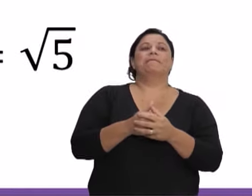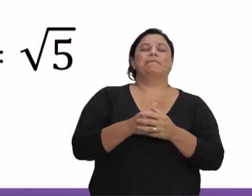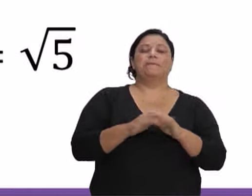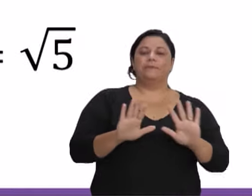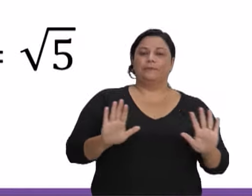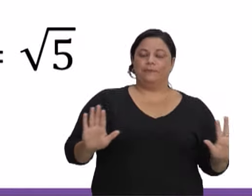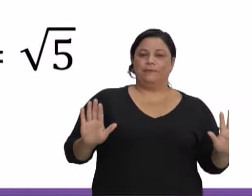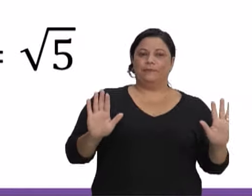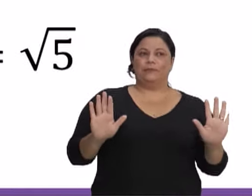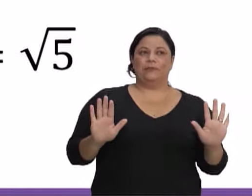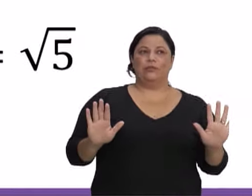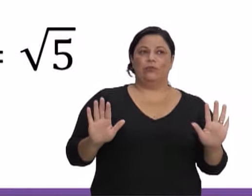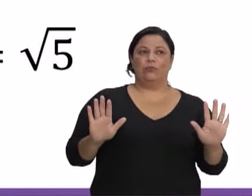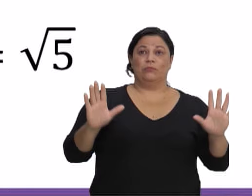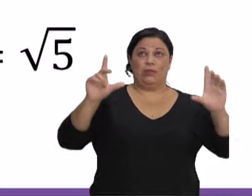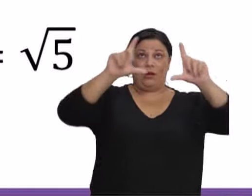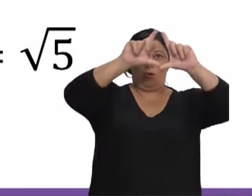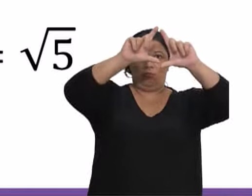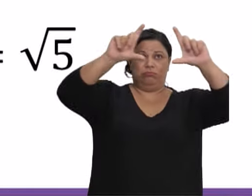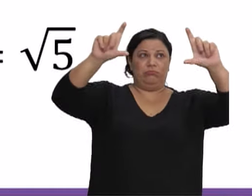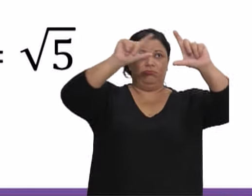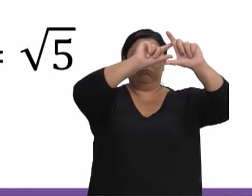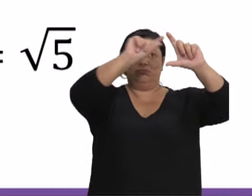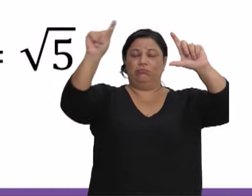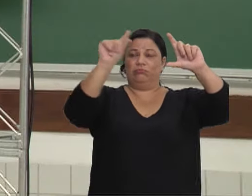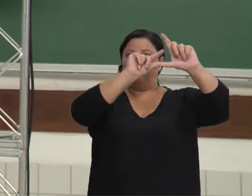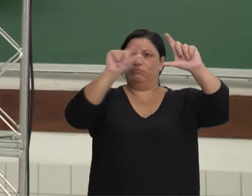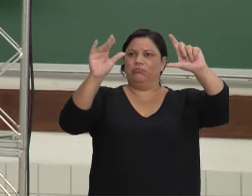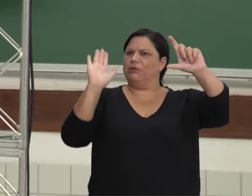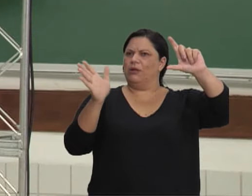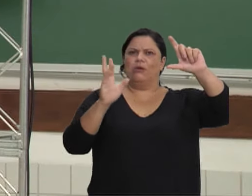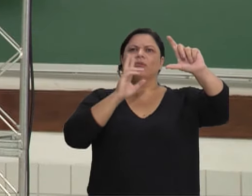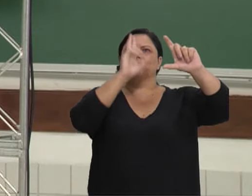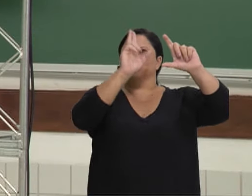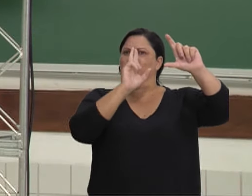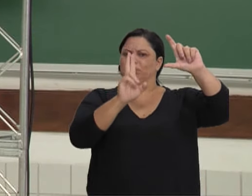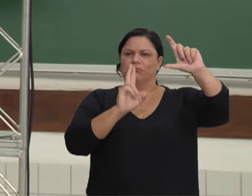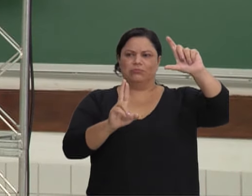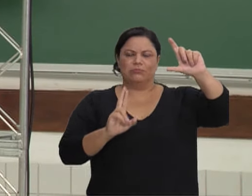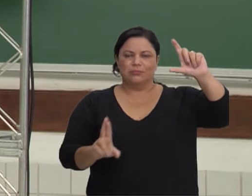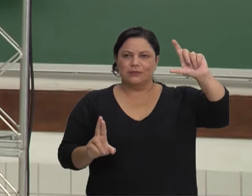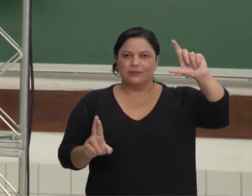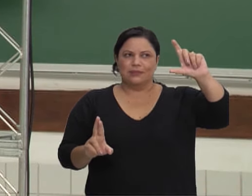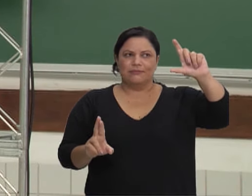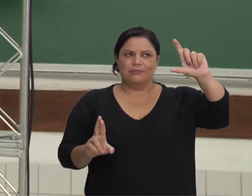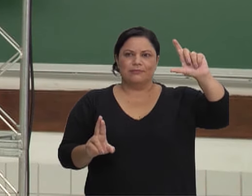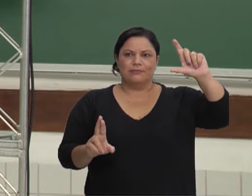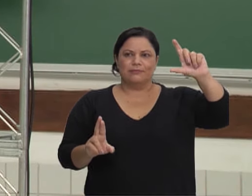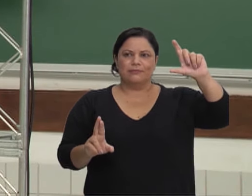Então tá, cheguei nisso aqui só o desenvolver. Gente, não tem